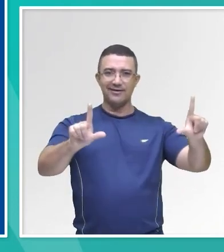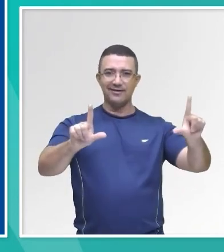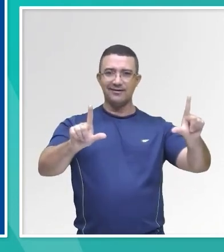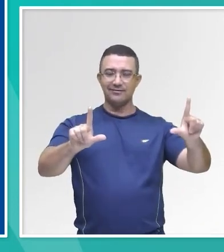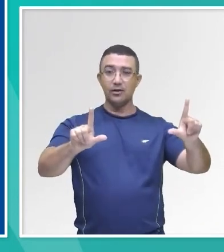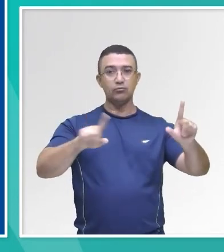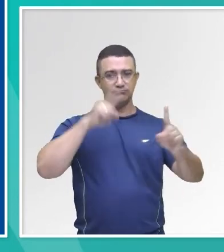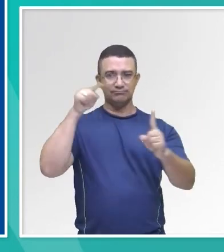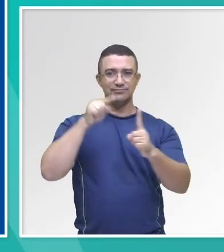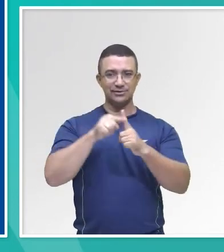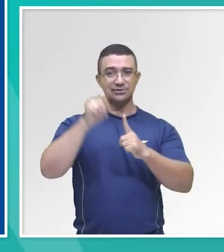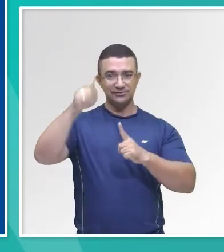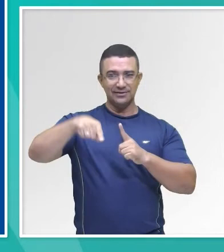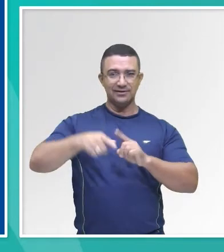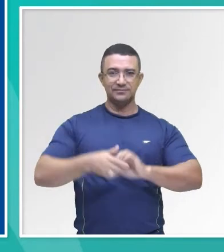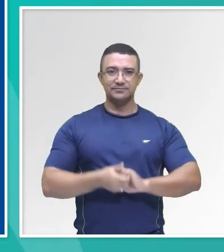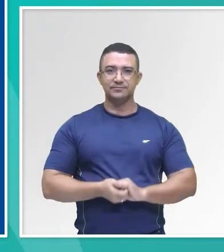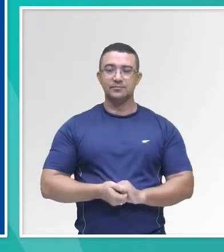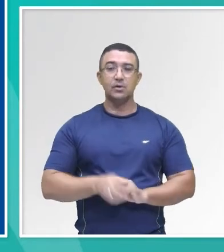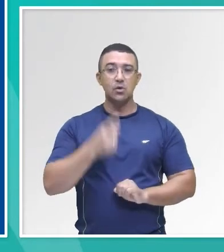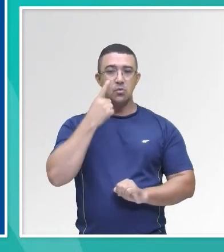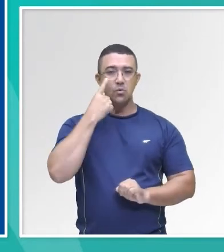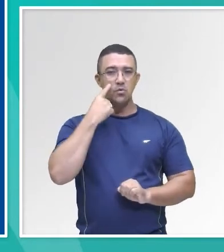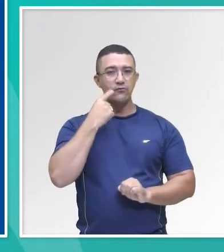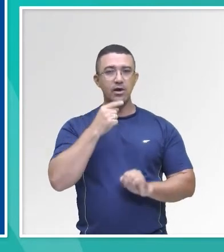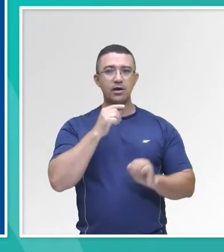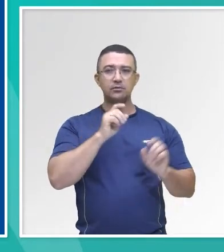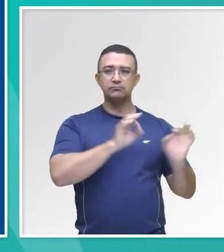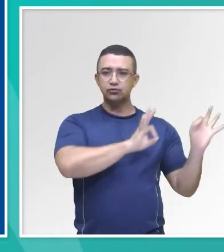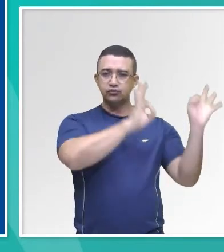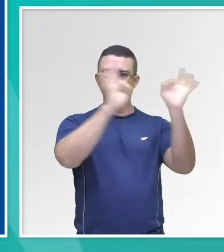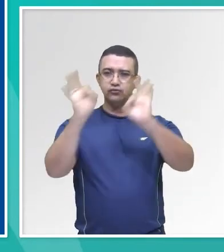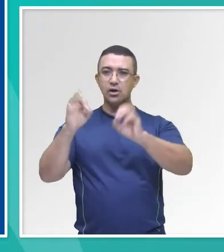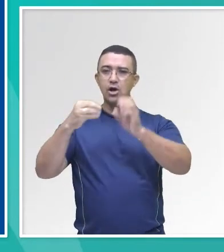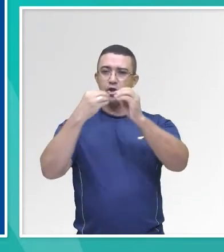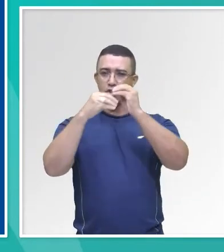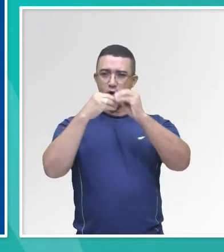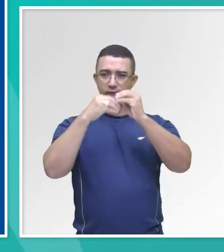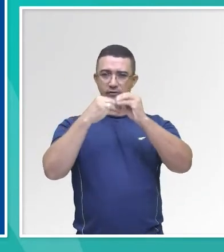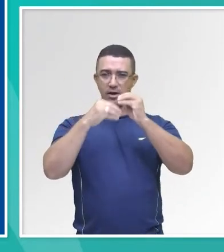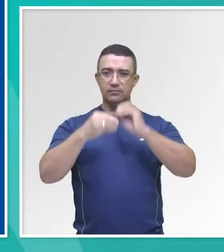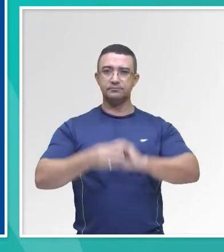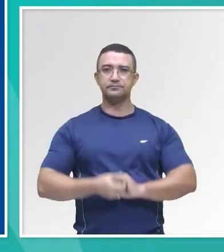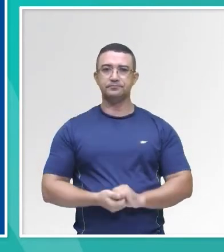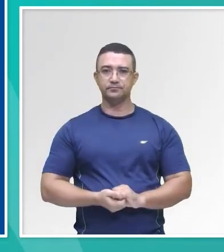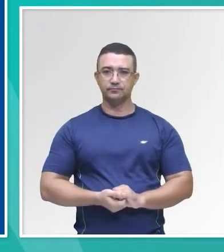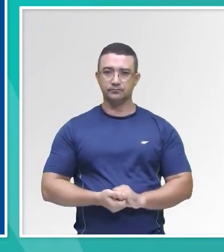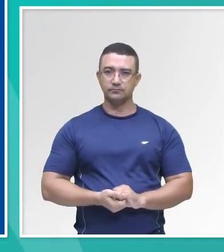verificar agora, vamos analisar agora um trecho de uma novela. Vamos lá, olha só, observe aí.